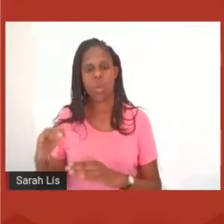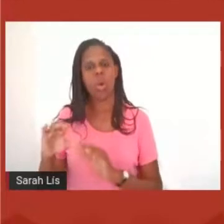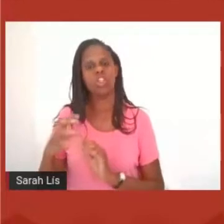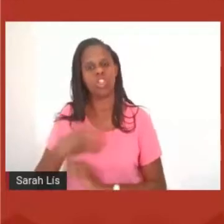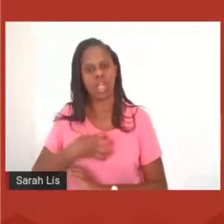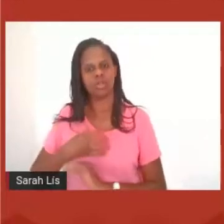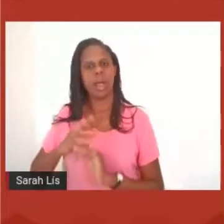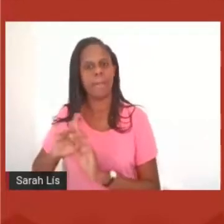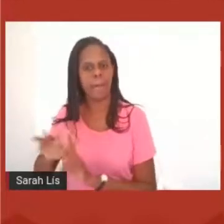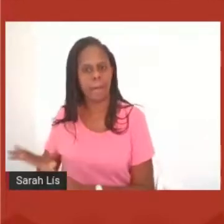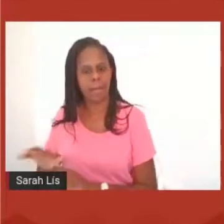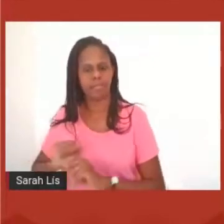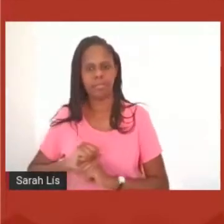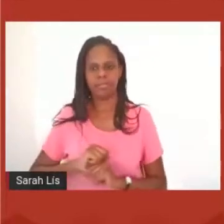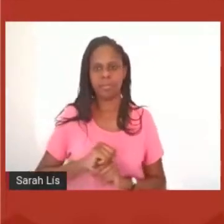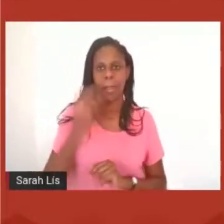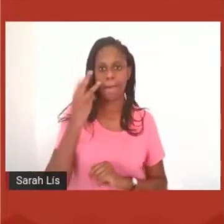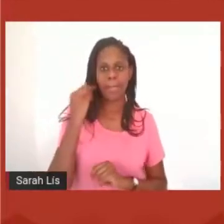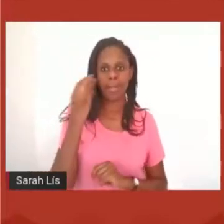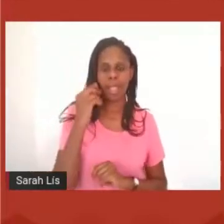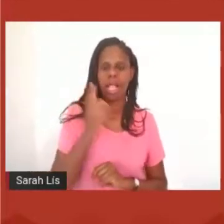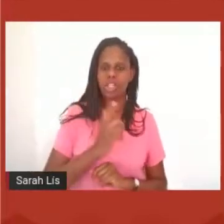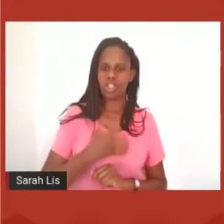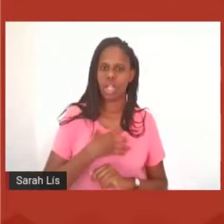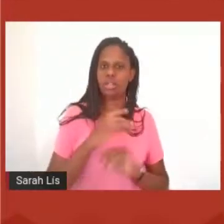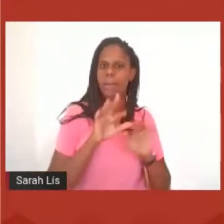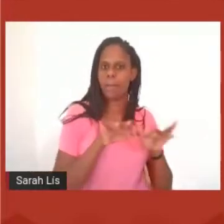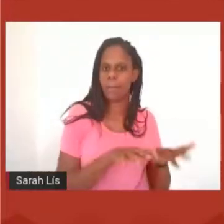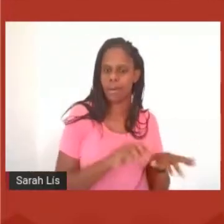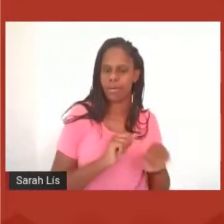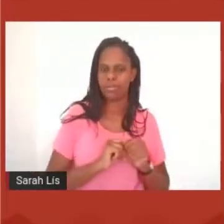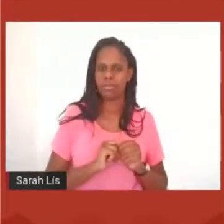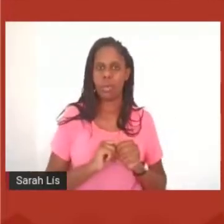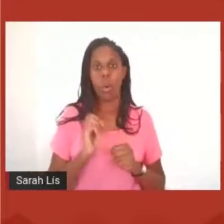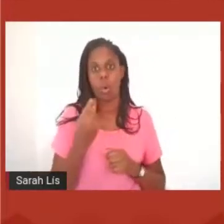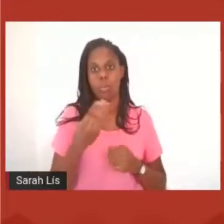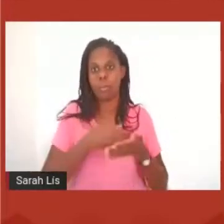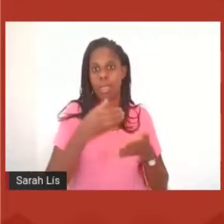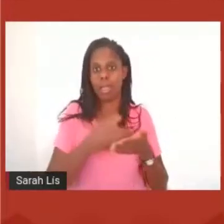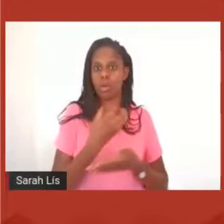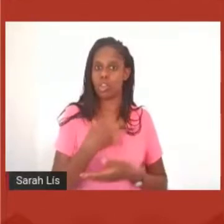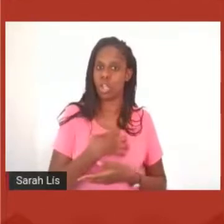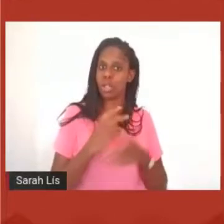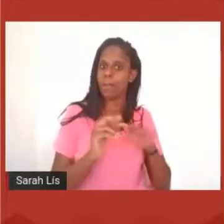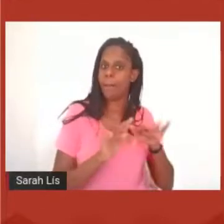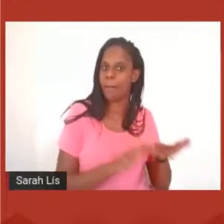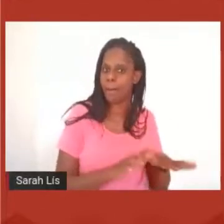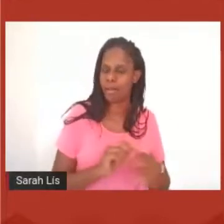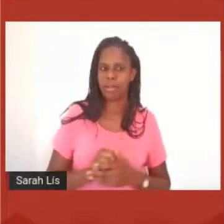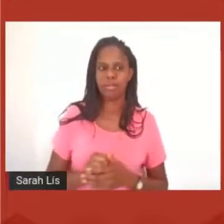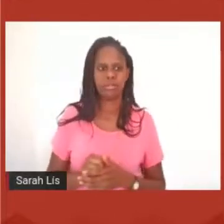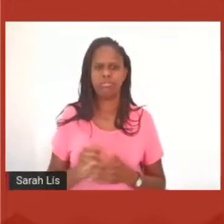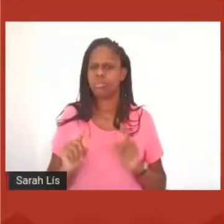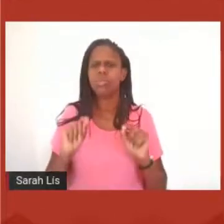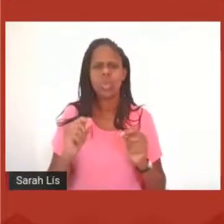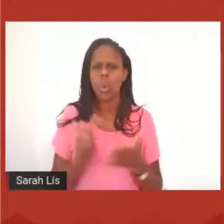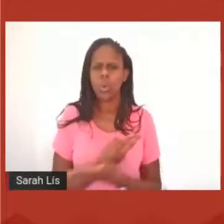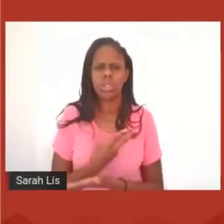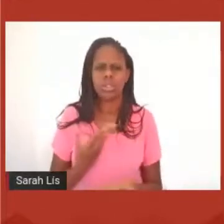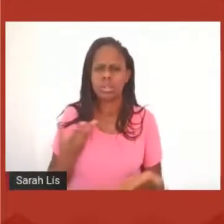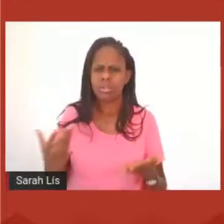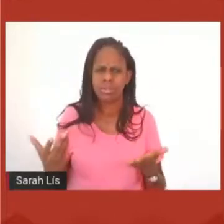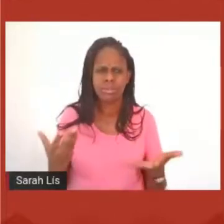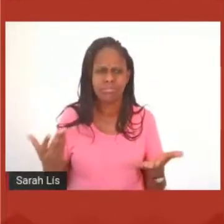aí, a gente não sabe nada sobre o assunto, mas a gente pode tentar já começar a pensar, né? O que será que está acontecendo, né?